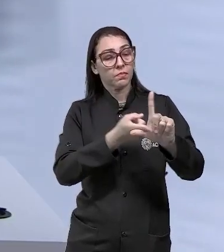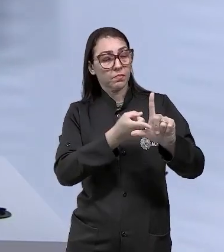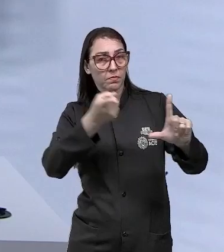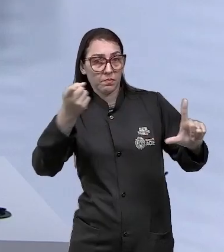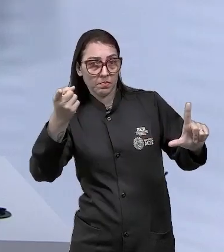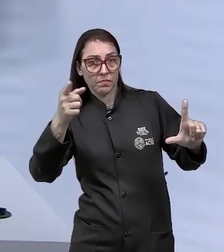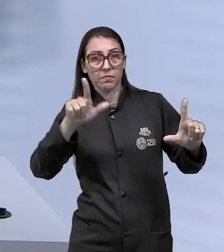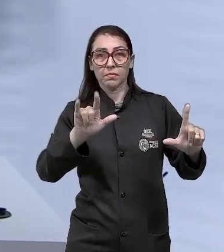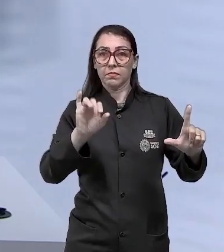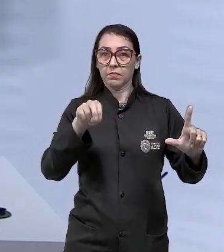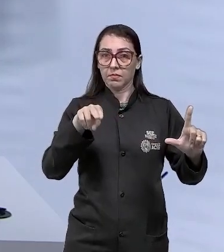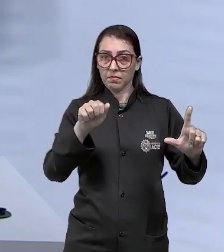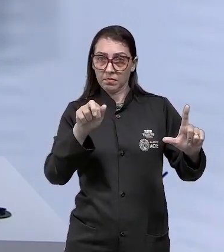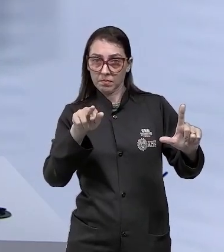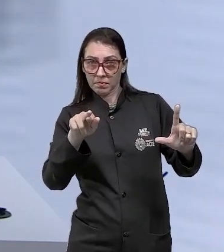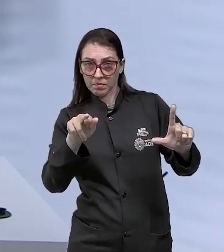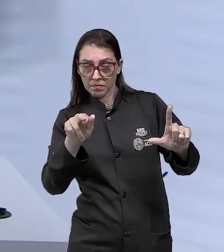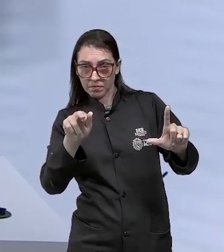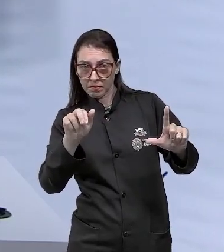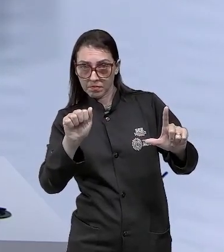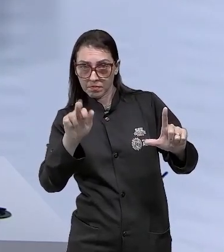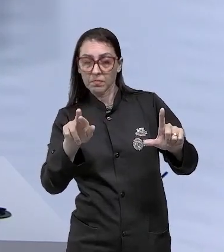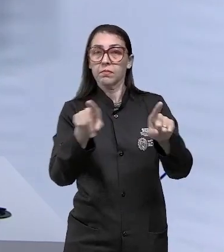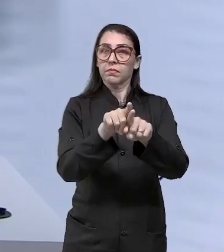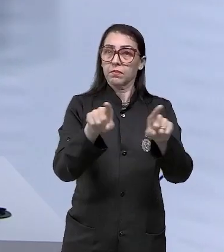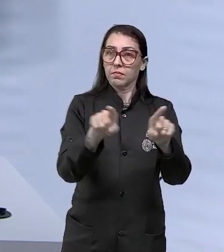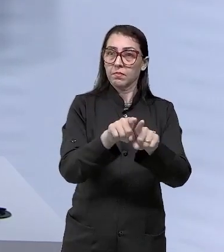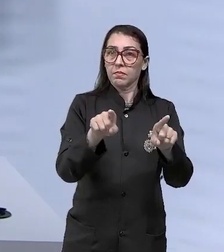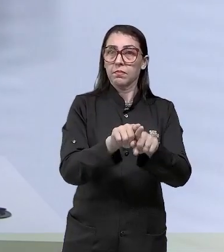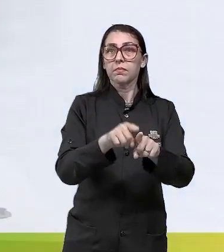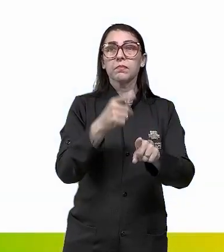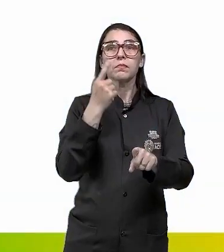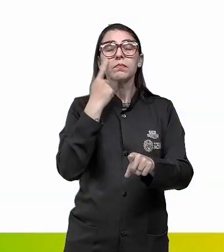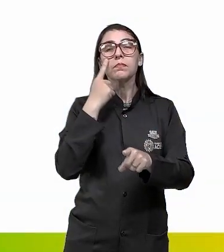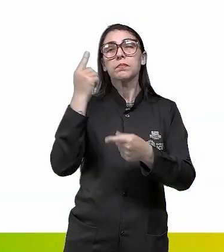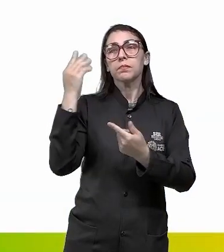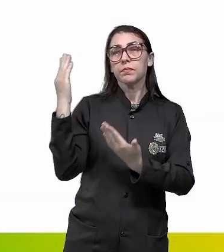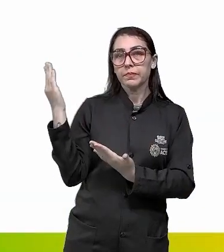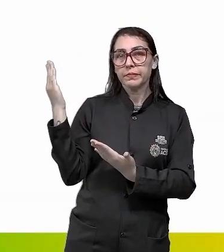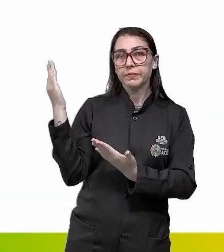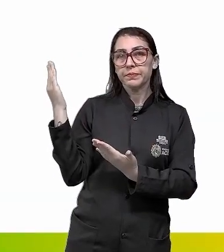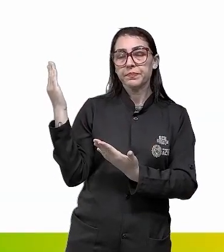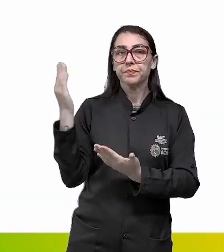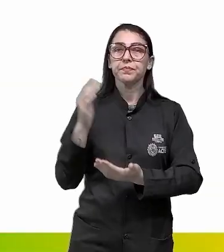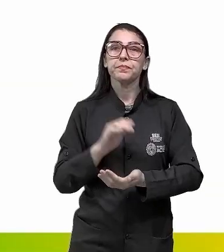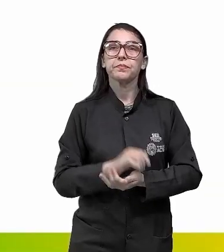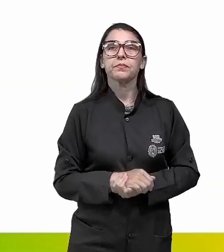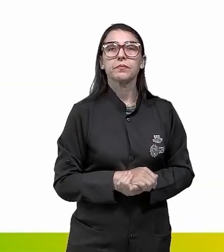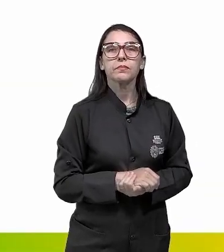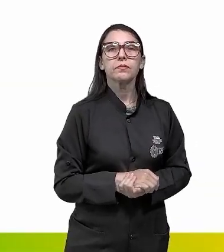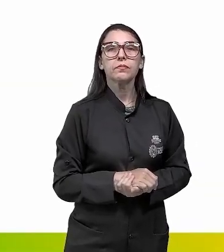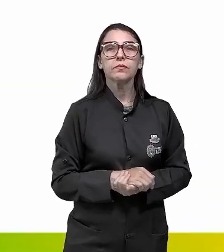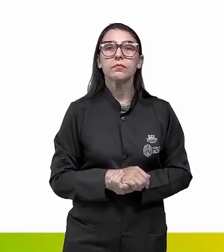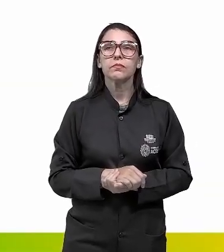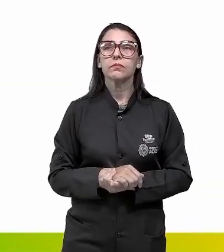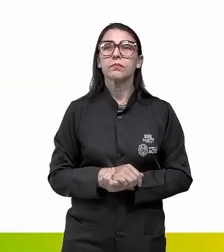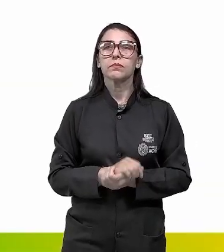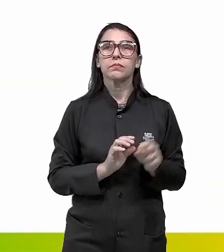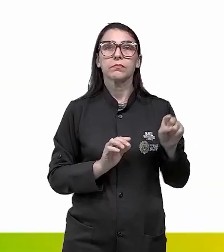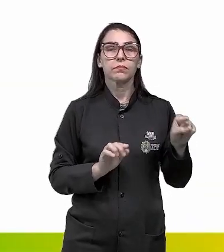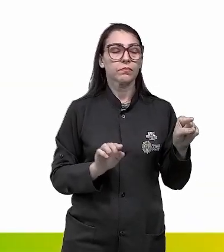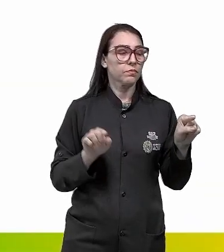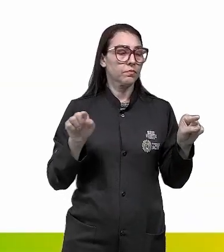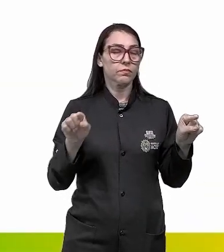função linear também. O gráfico dessa função, nesse caso, é esse aqui. Veja, eu vou ligar esse ponto a este